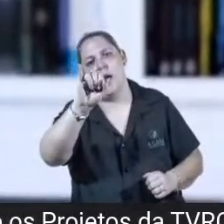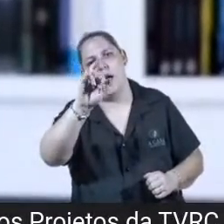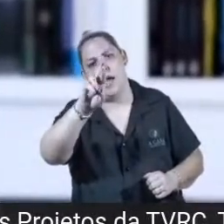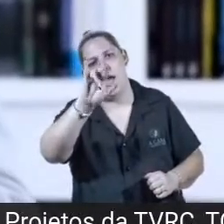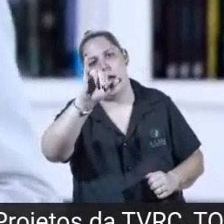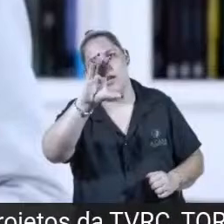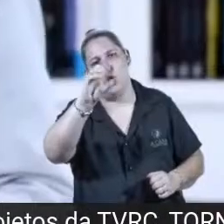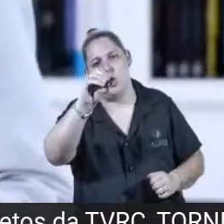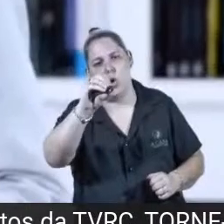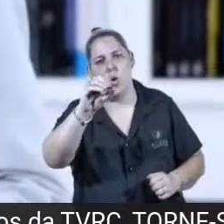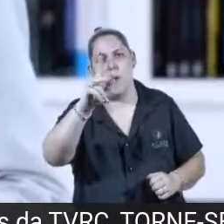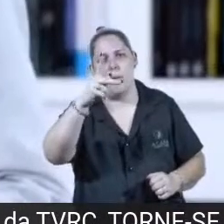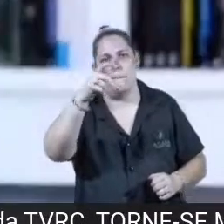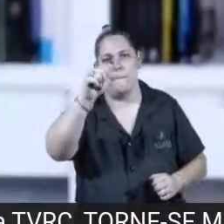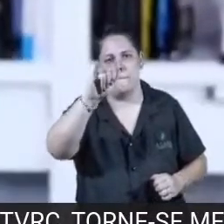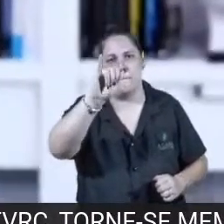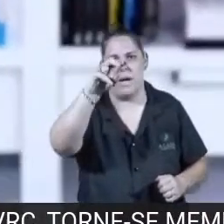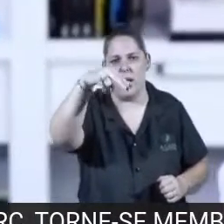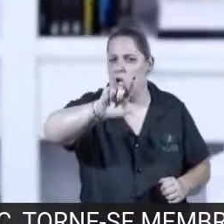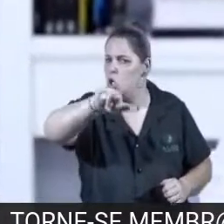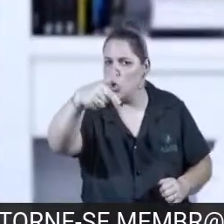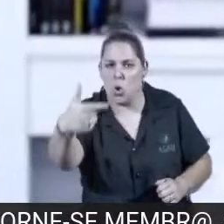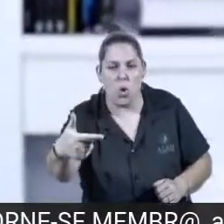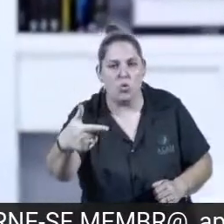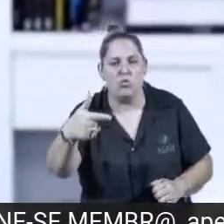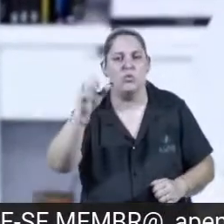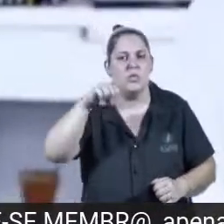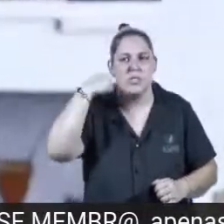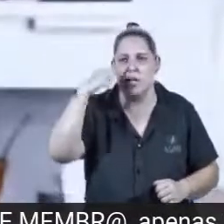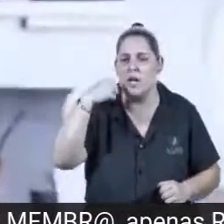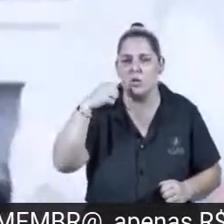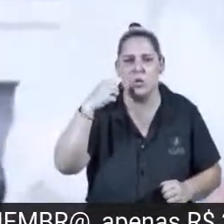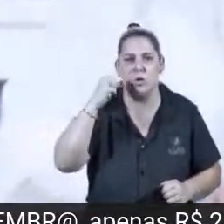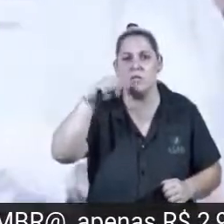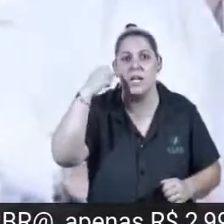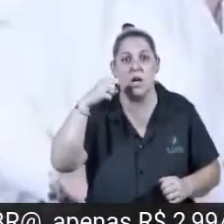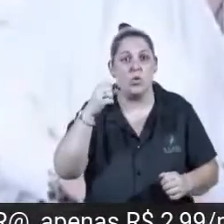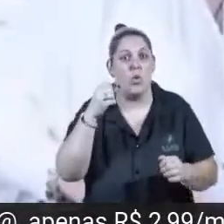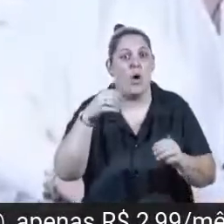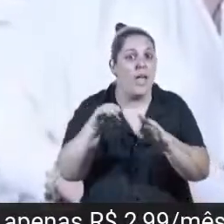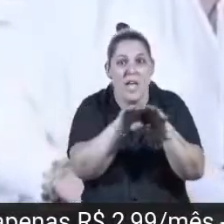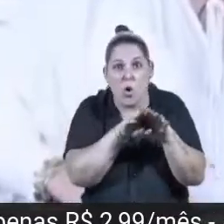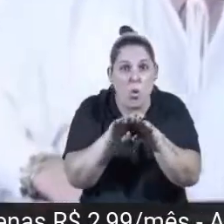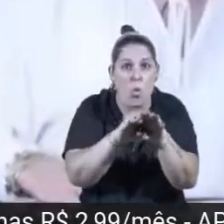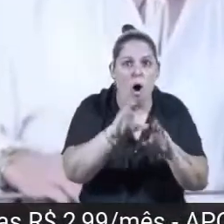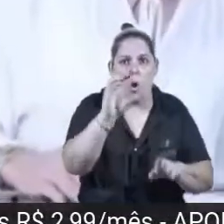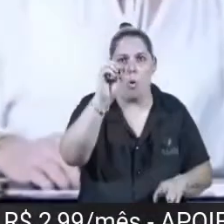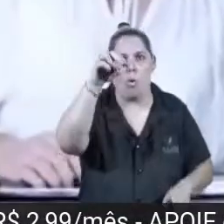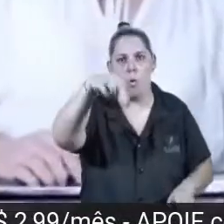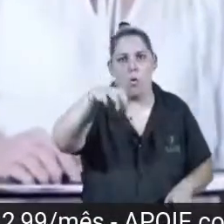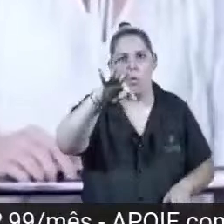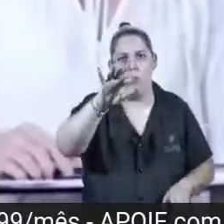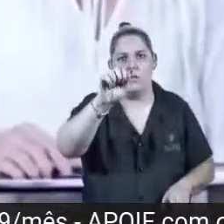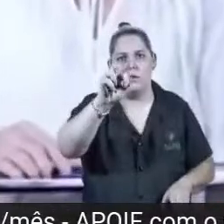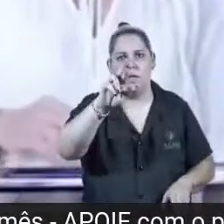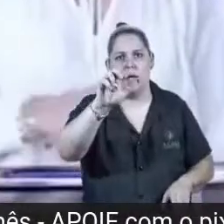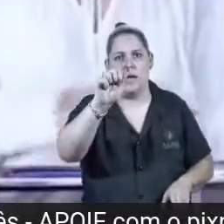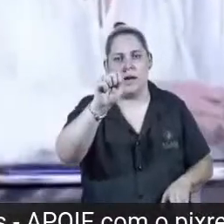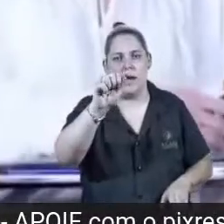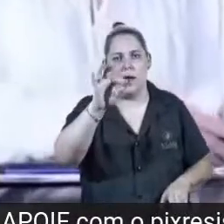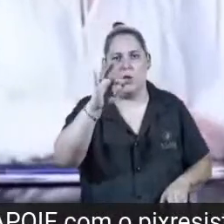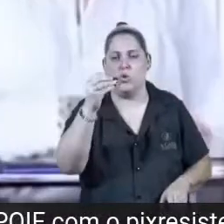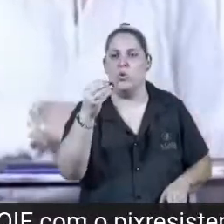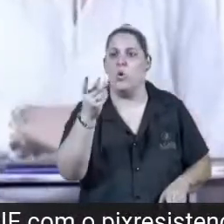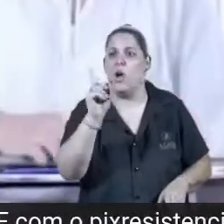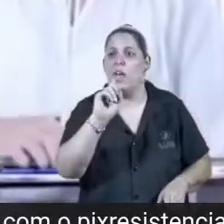com os outros senadores do PT, um senador da qualidade do Contarato. Um senador que não